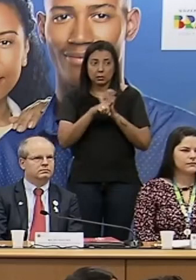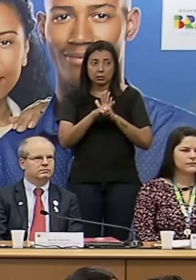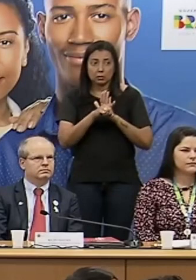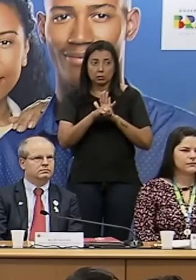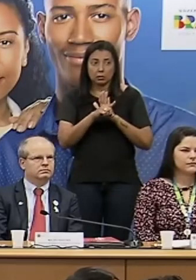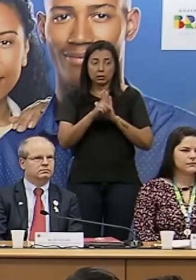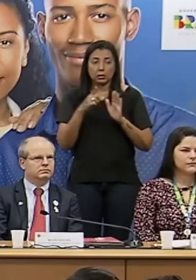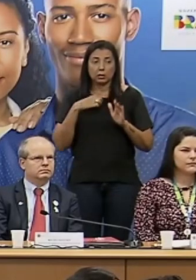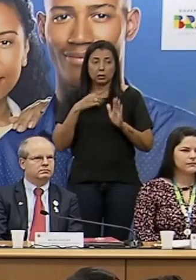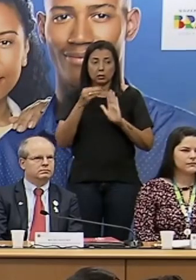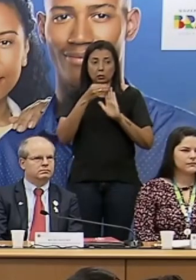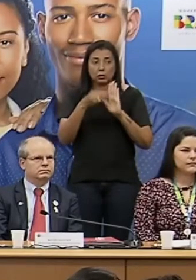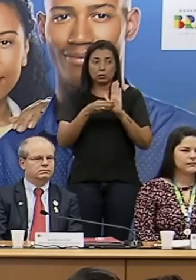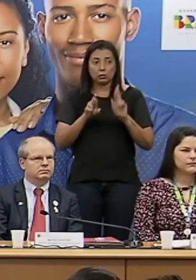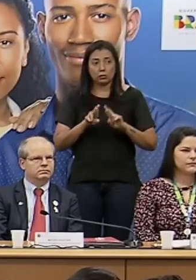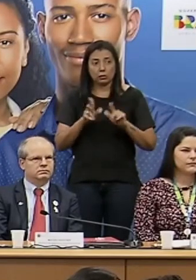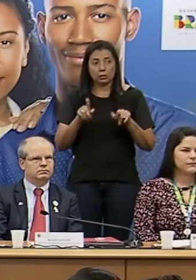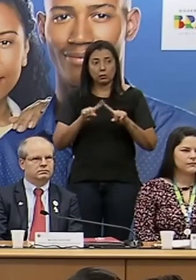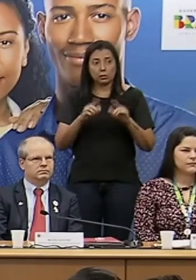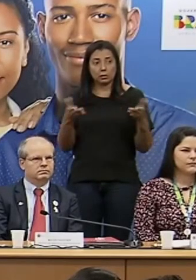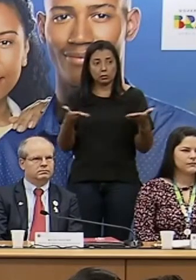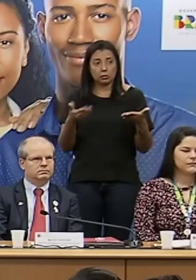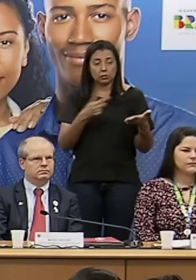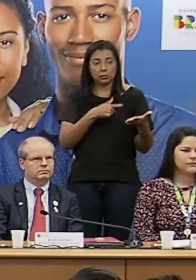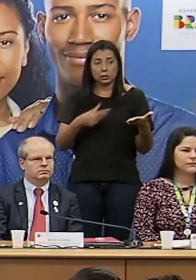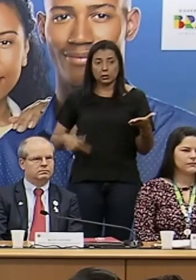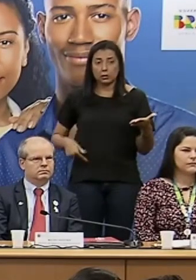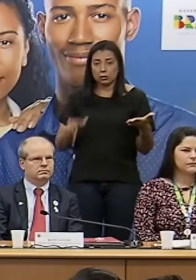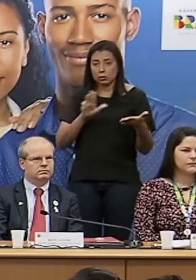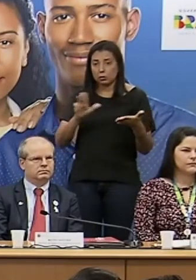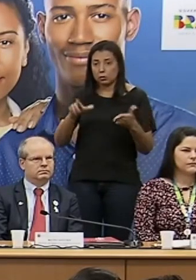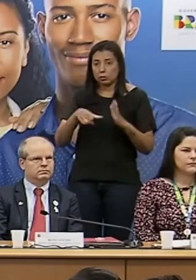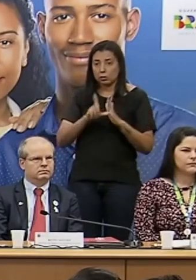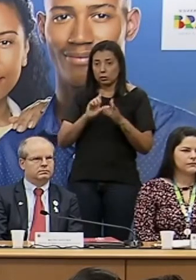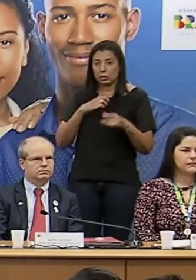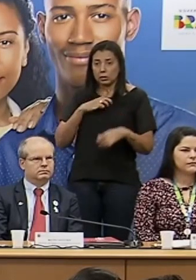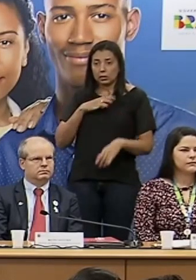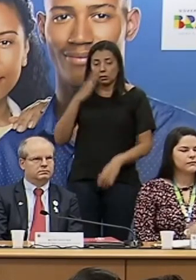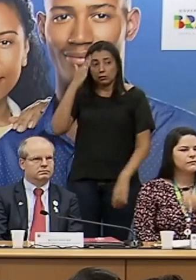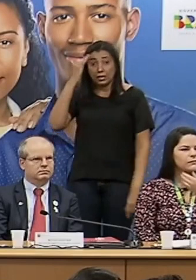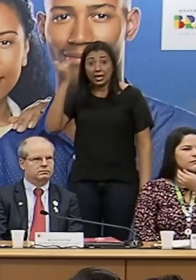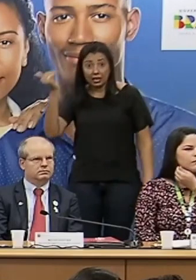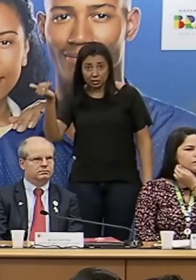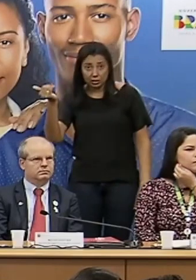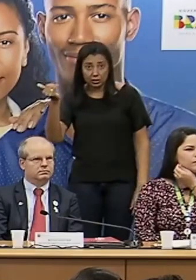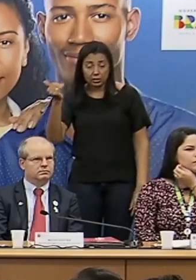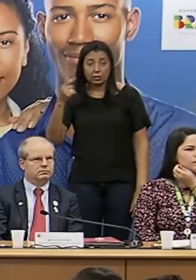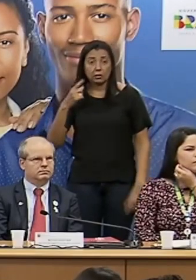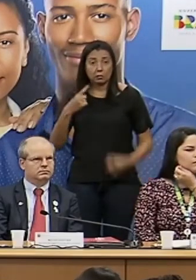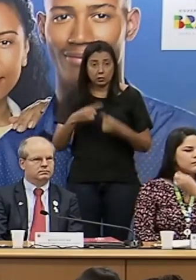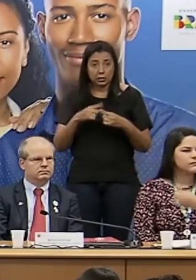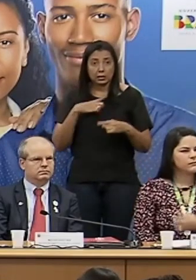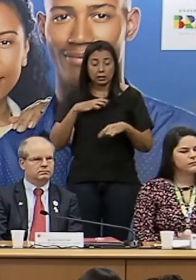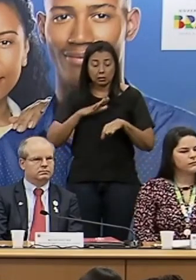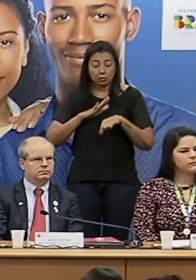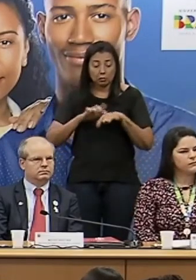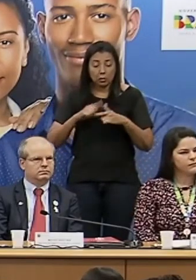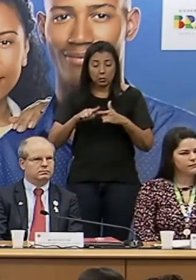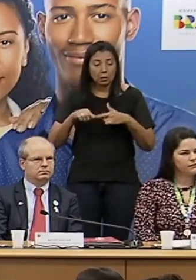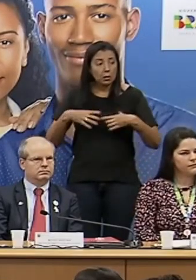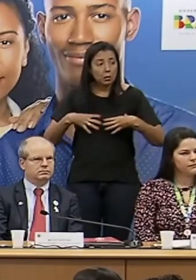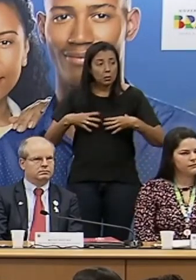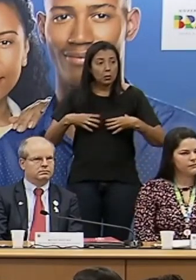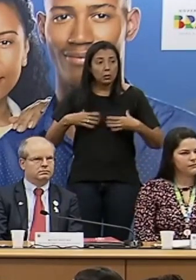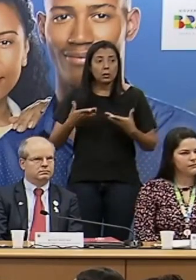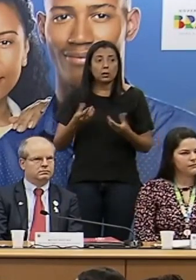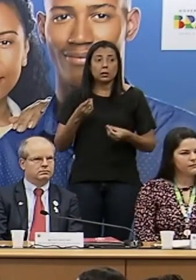um pouquinho diferente. Mas hoje o presidente Lula adiou a viagem que ele ia fazer para a China porque ele está com uma pneumonia leve. Então eu queria saber se